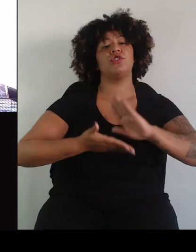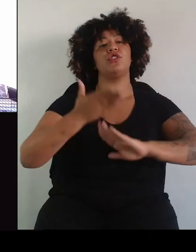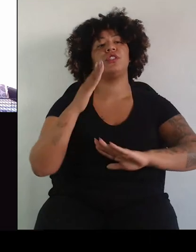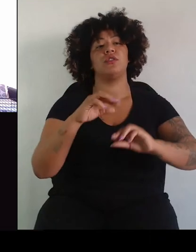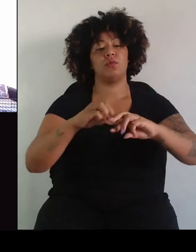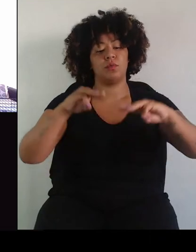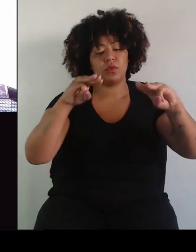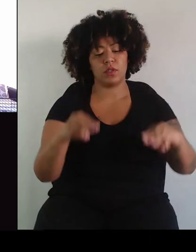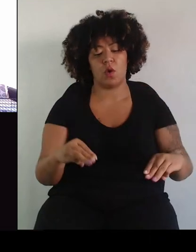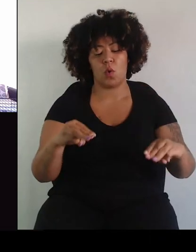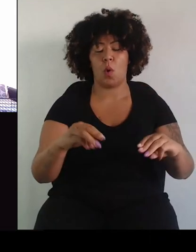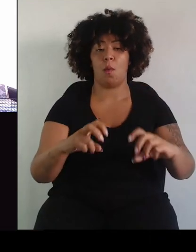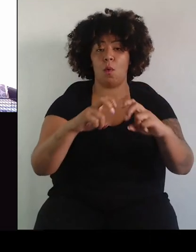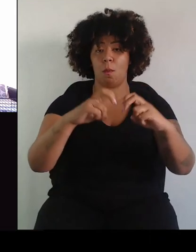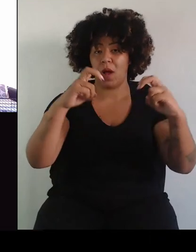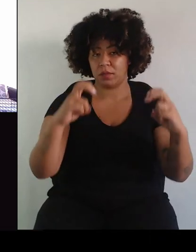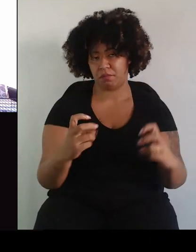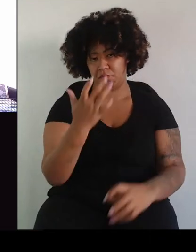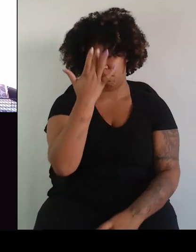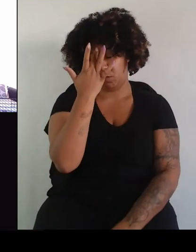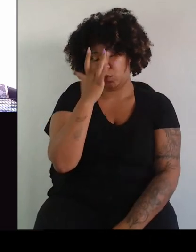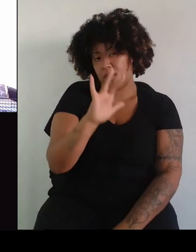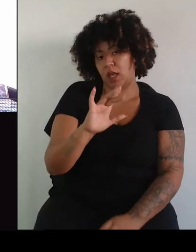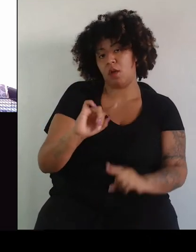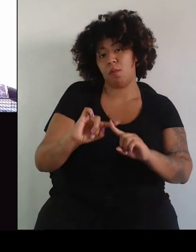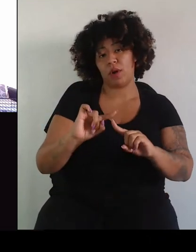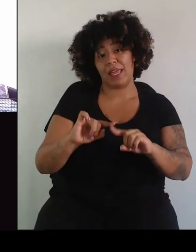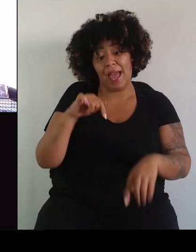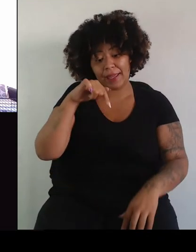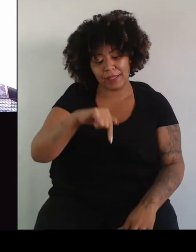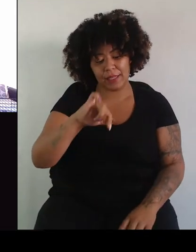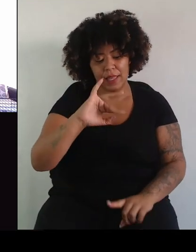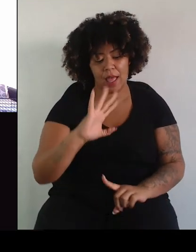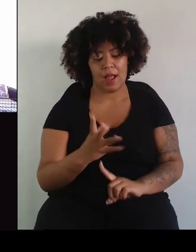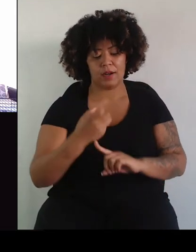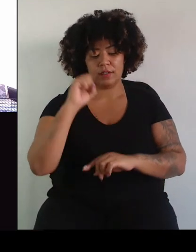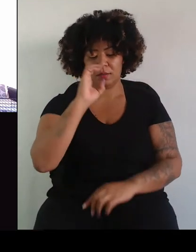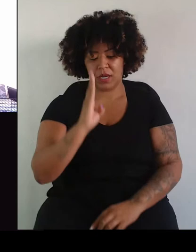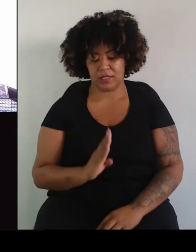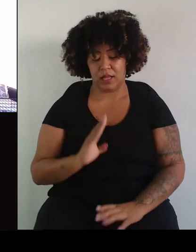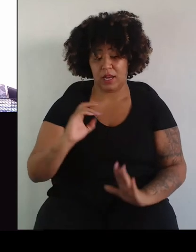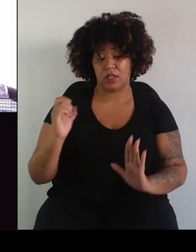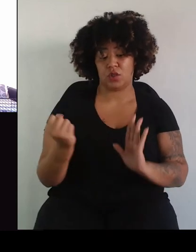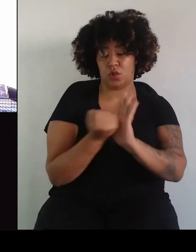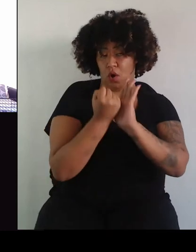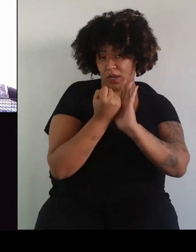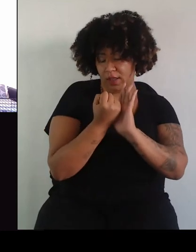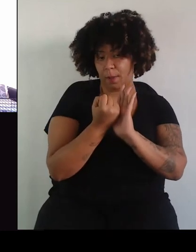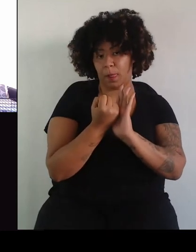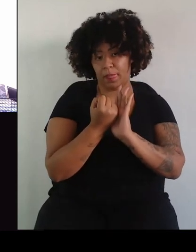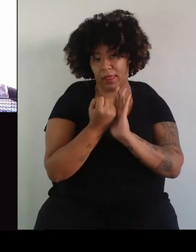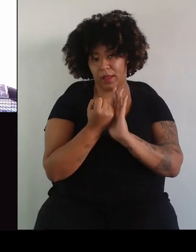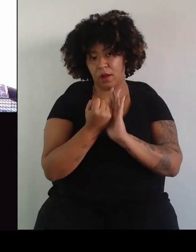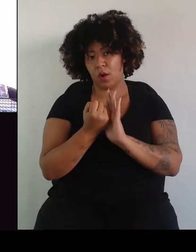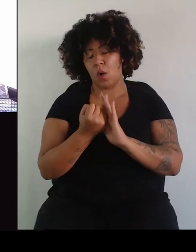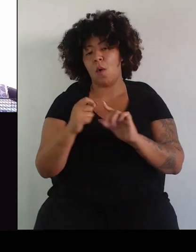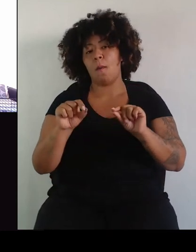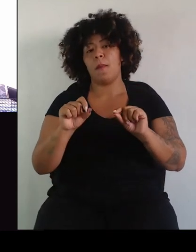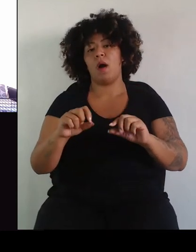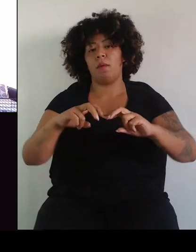importante para a arte brasileira historicamente uma Bienal de São Paulo